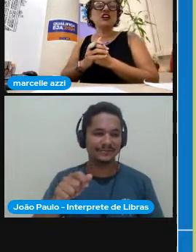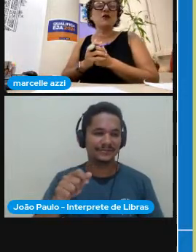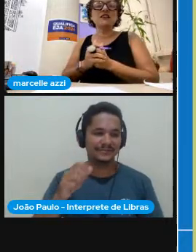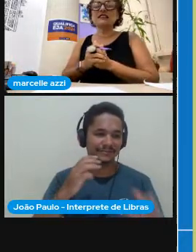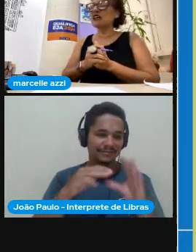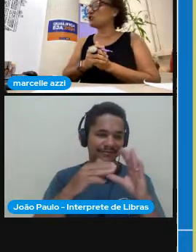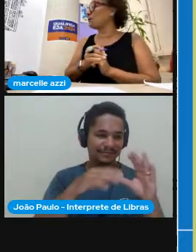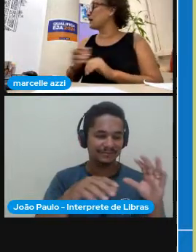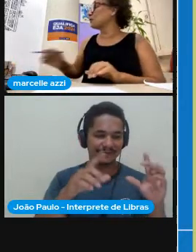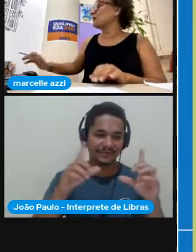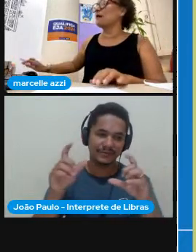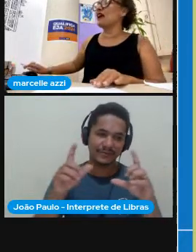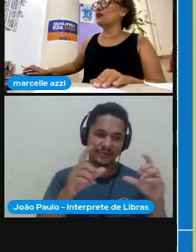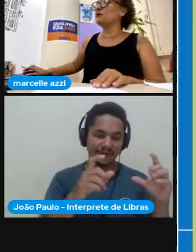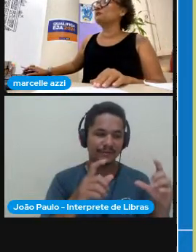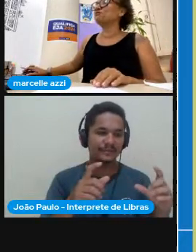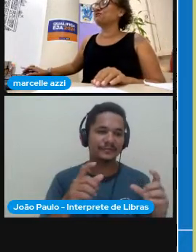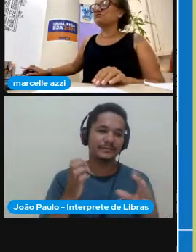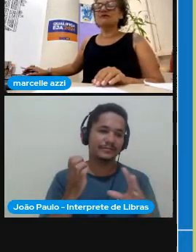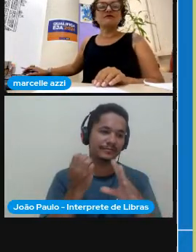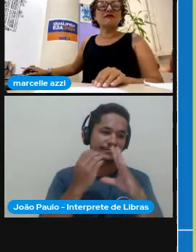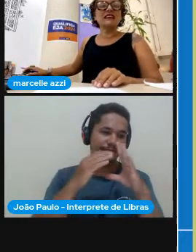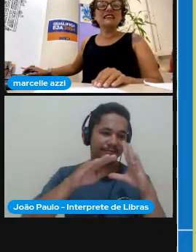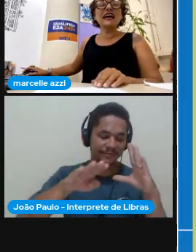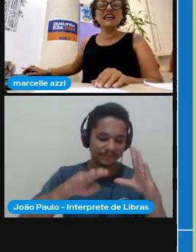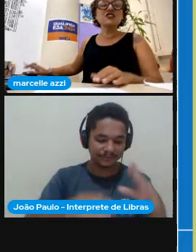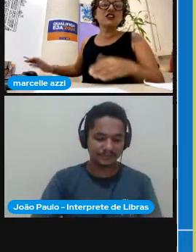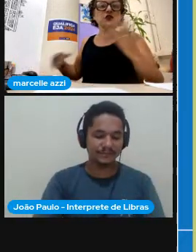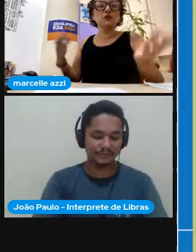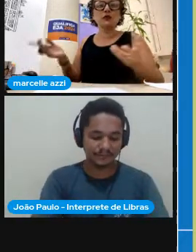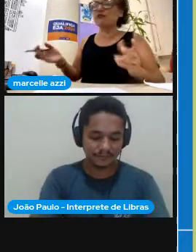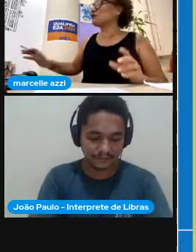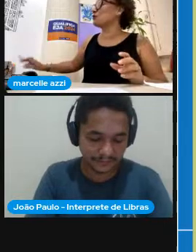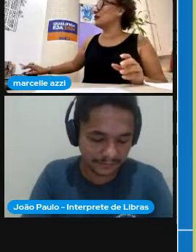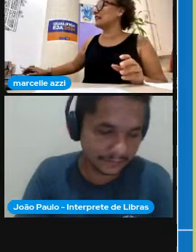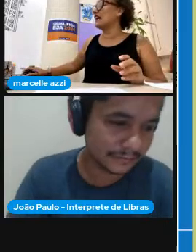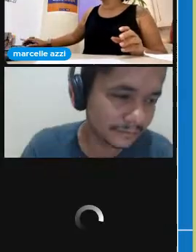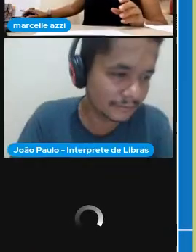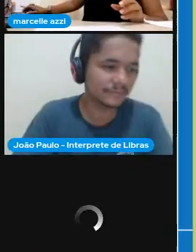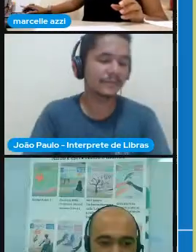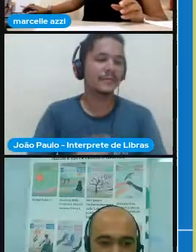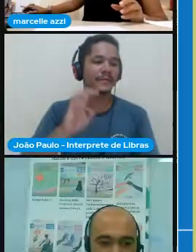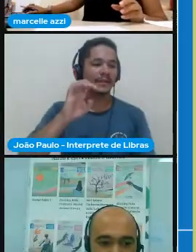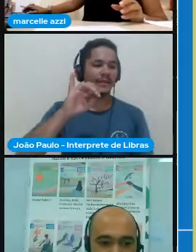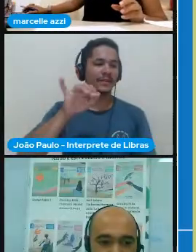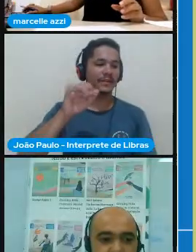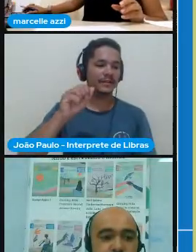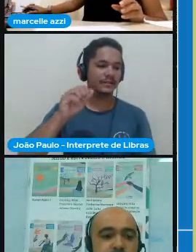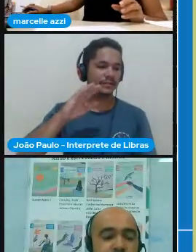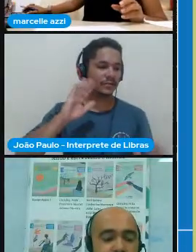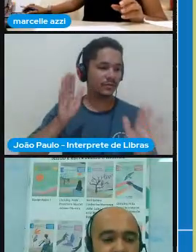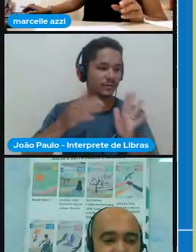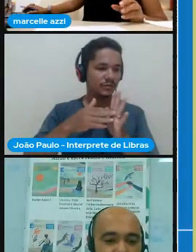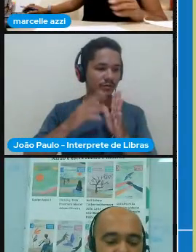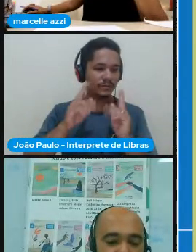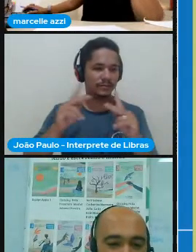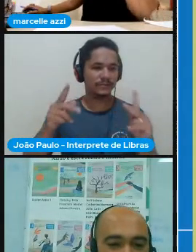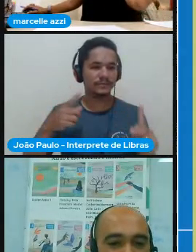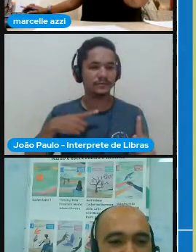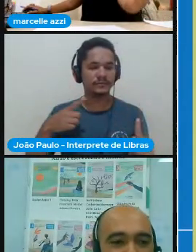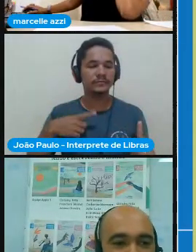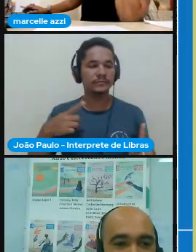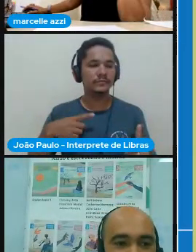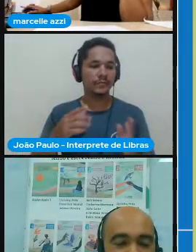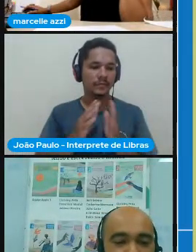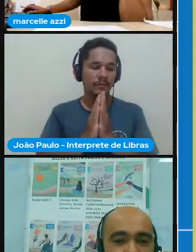né, Diego, que seja pelo e-mail da EJA, que todo professor tem. Então, quem quiser mandar mais foto, é